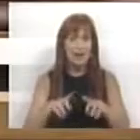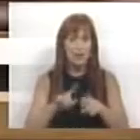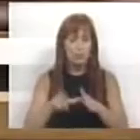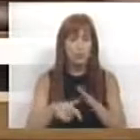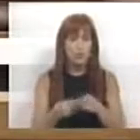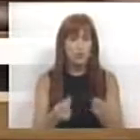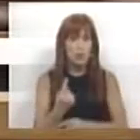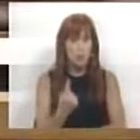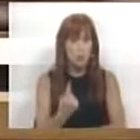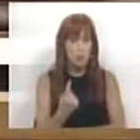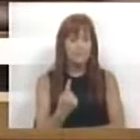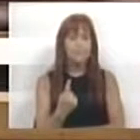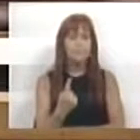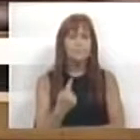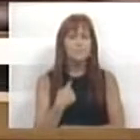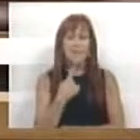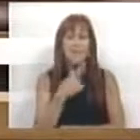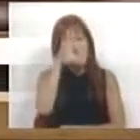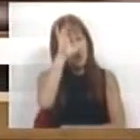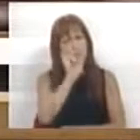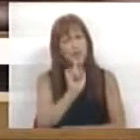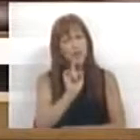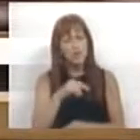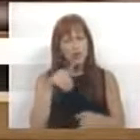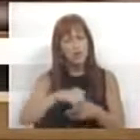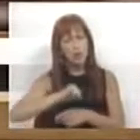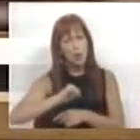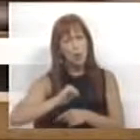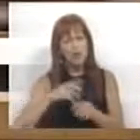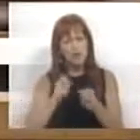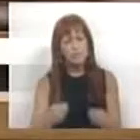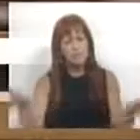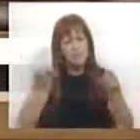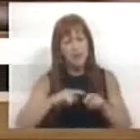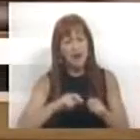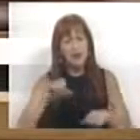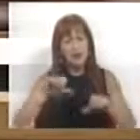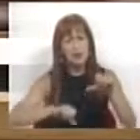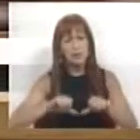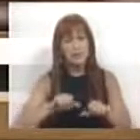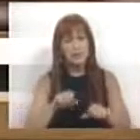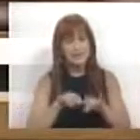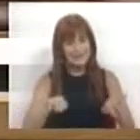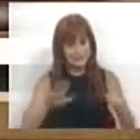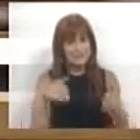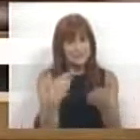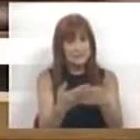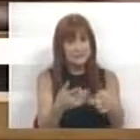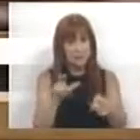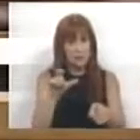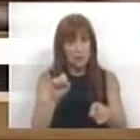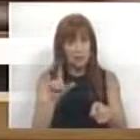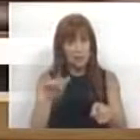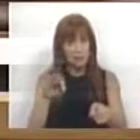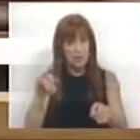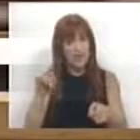um projeto de resolução que recomendava ao Governo o voto contra a renovação do uso do carcinogénio